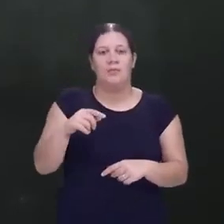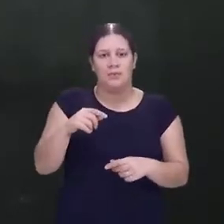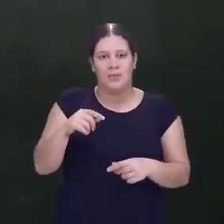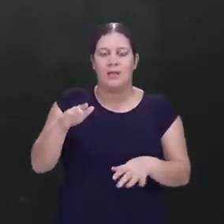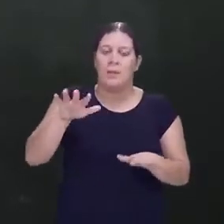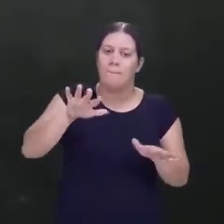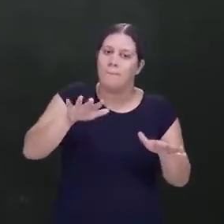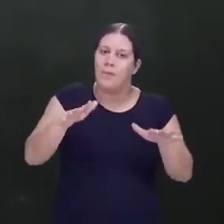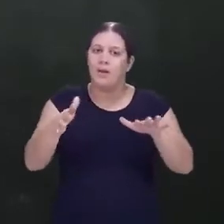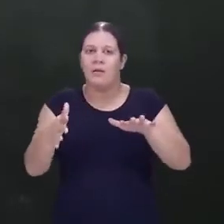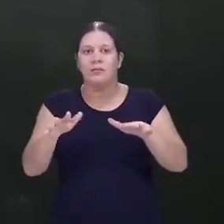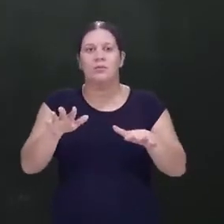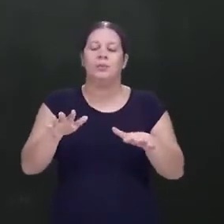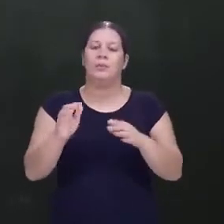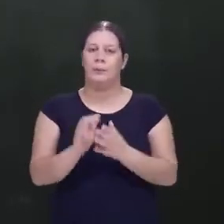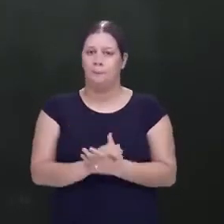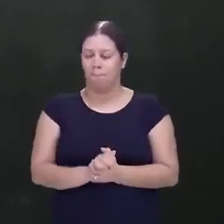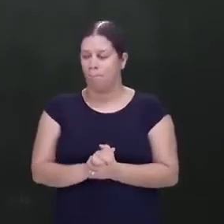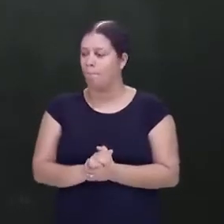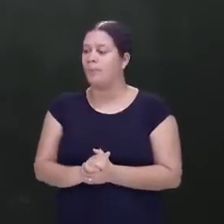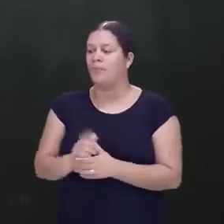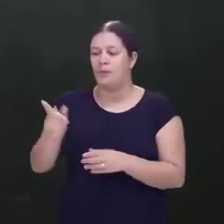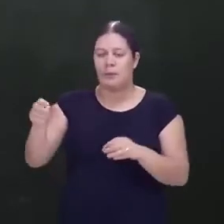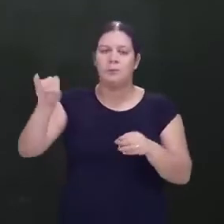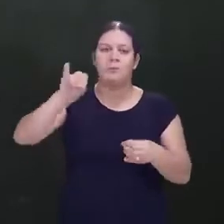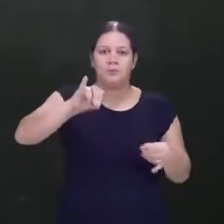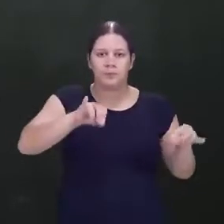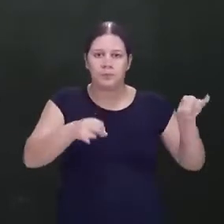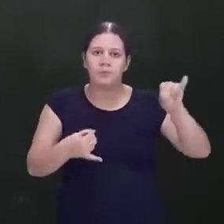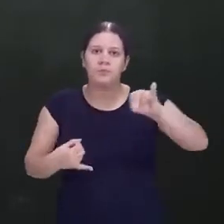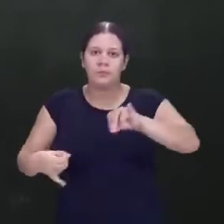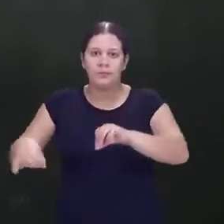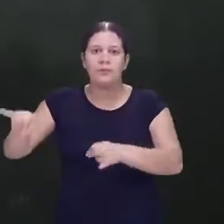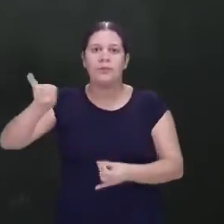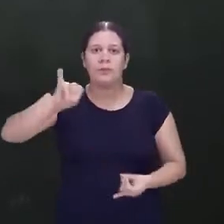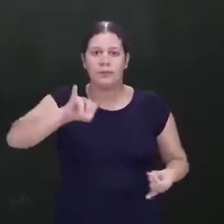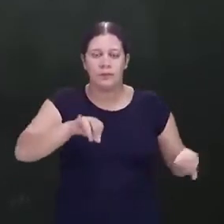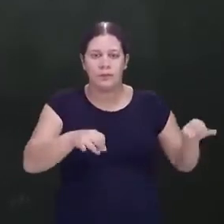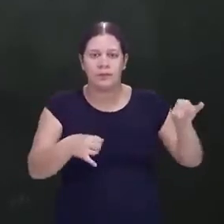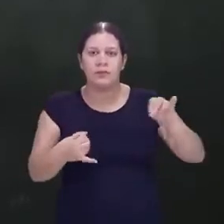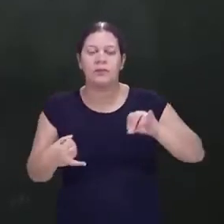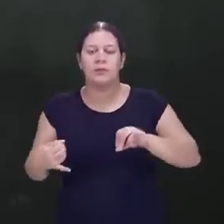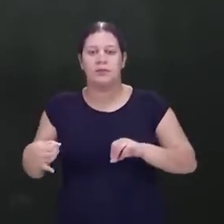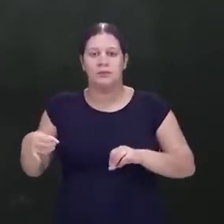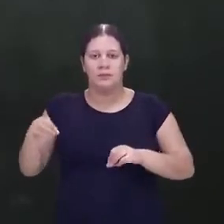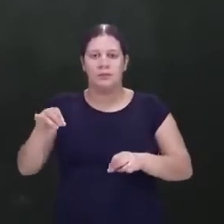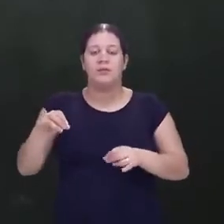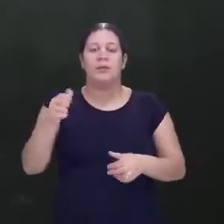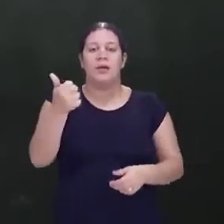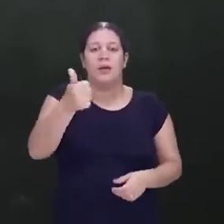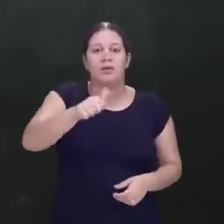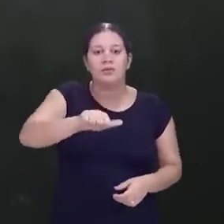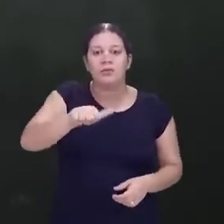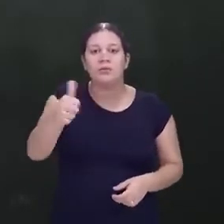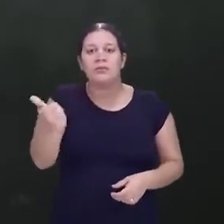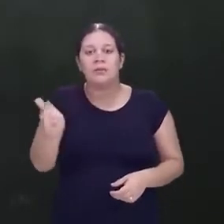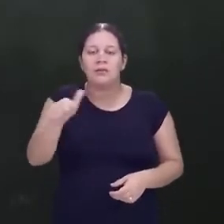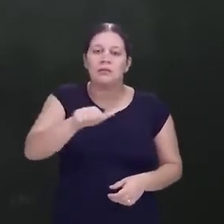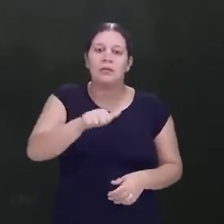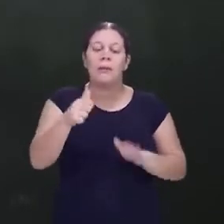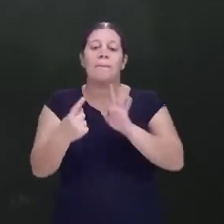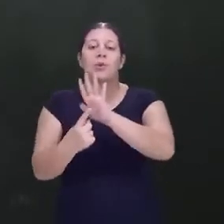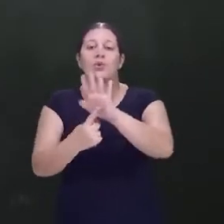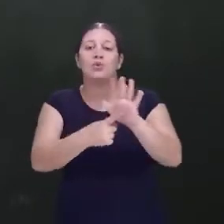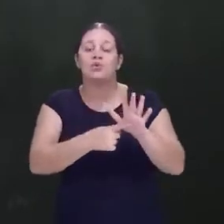está balanceada. Existe uma área da química que é a estequiometria, que ela se ocupa de analisar e mostrar